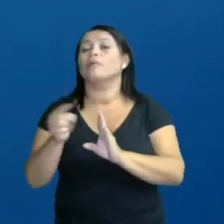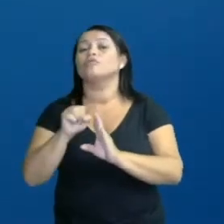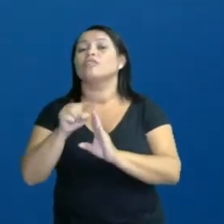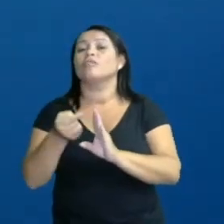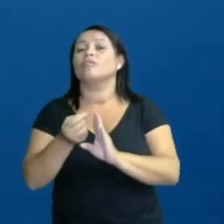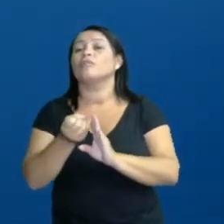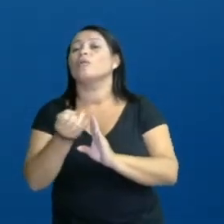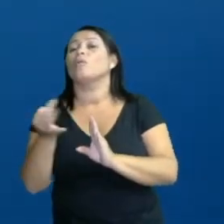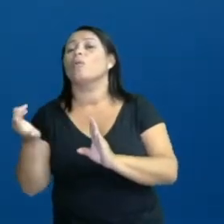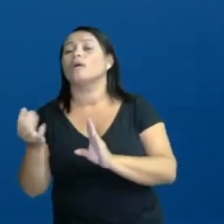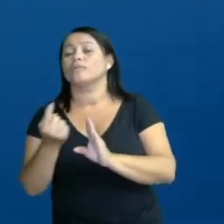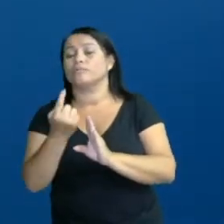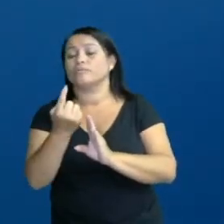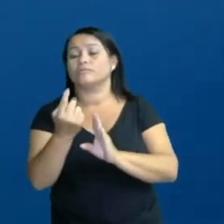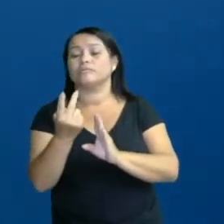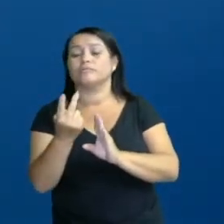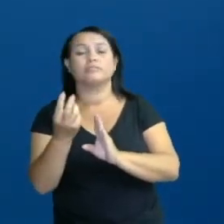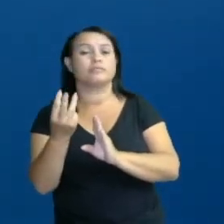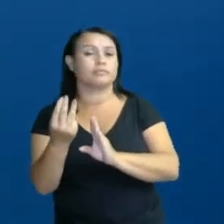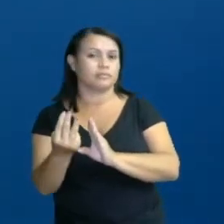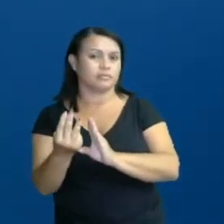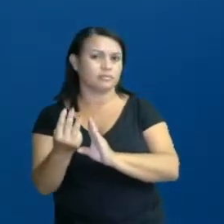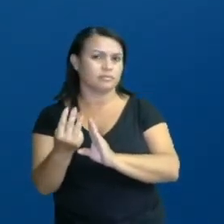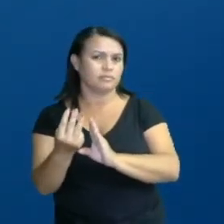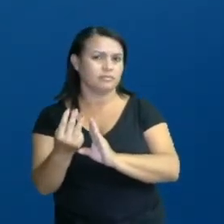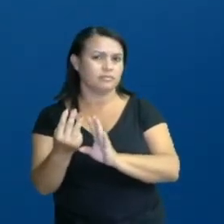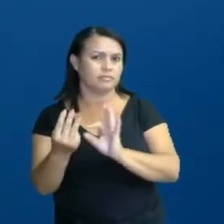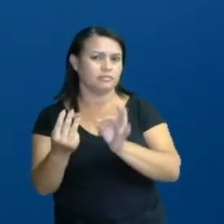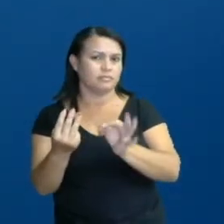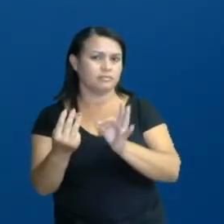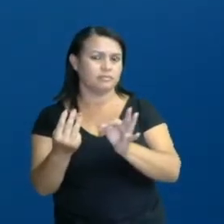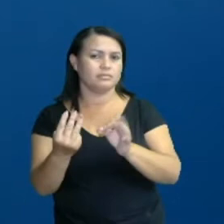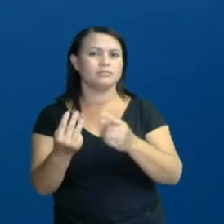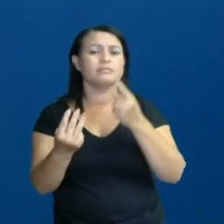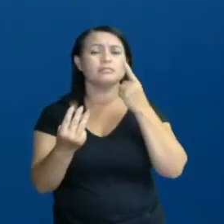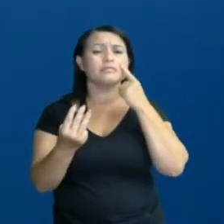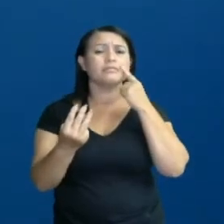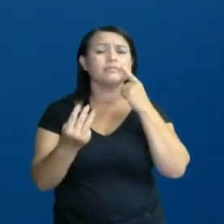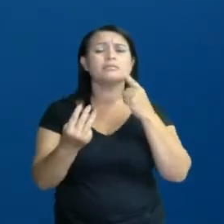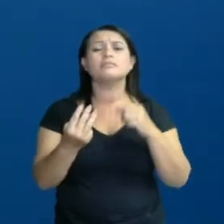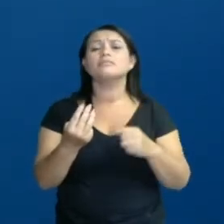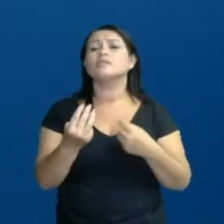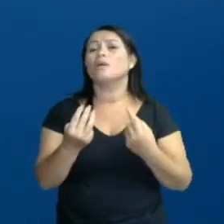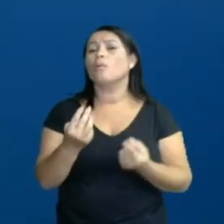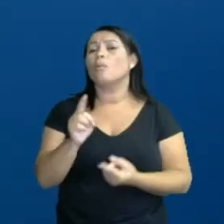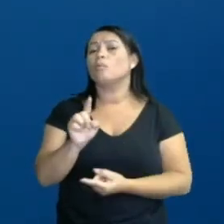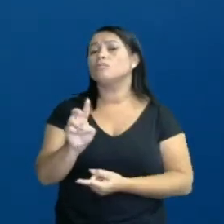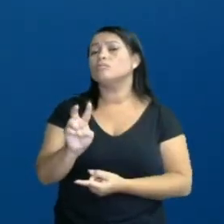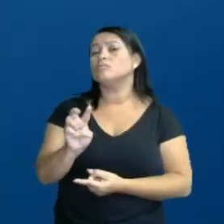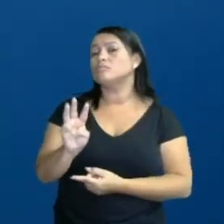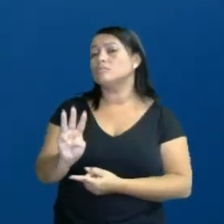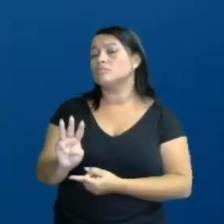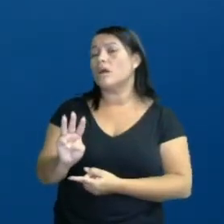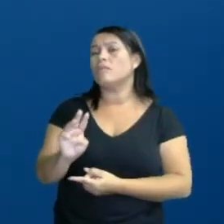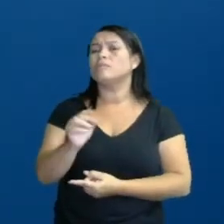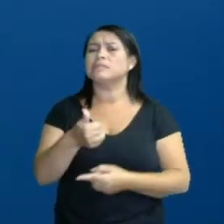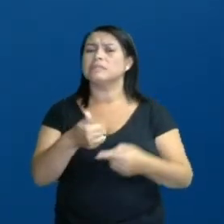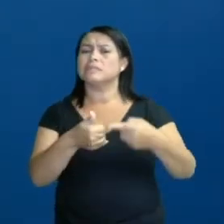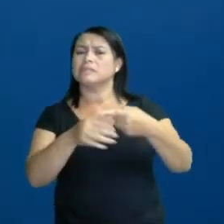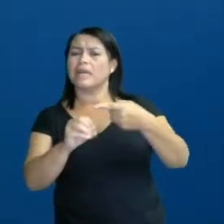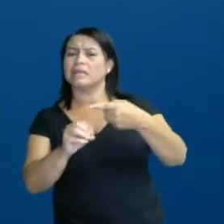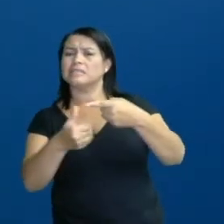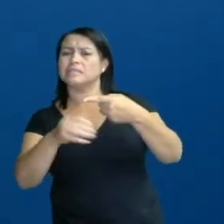vírgula, eu tenho quantos números? 1, 2, 3, tá? Então, vai ser na base 10, base 100 ou base